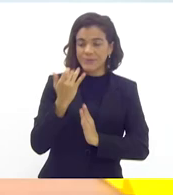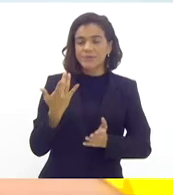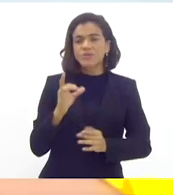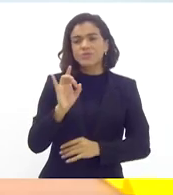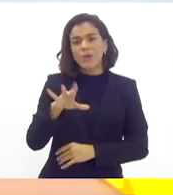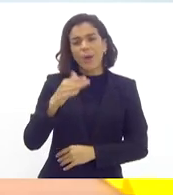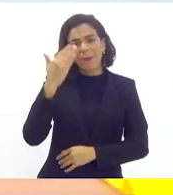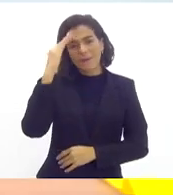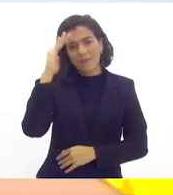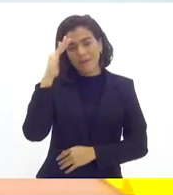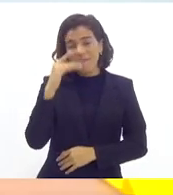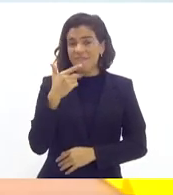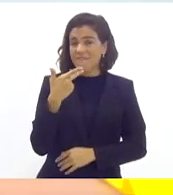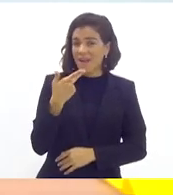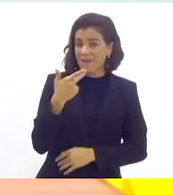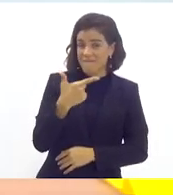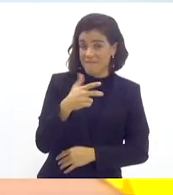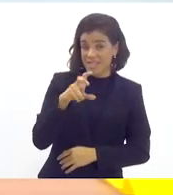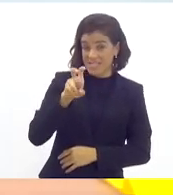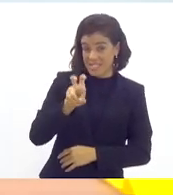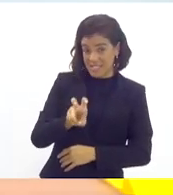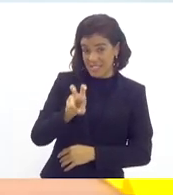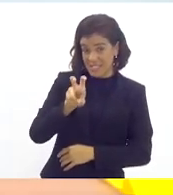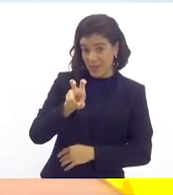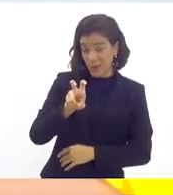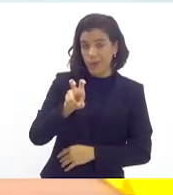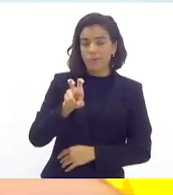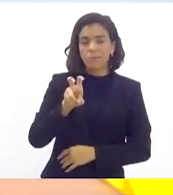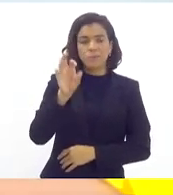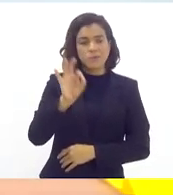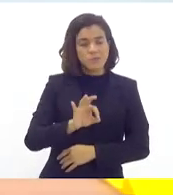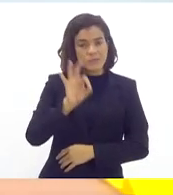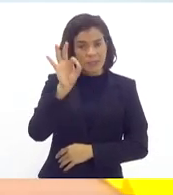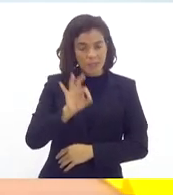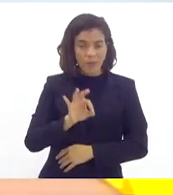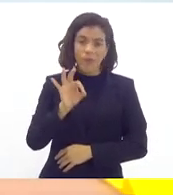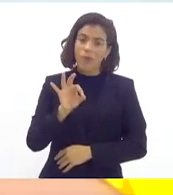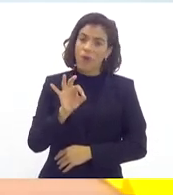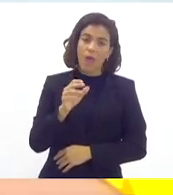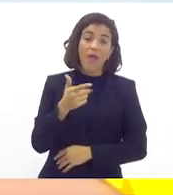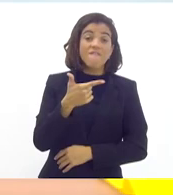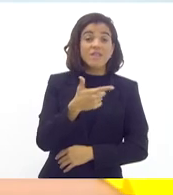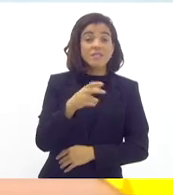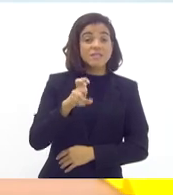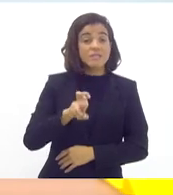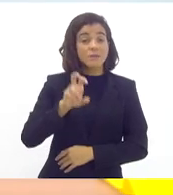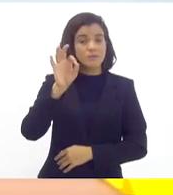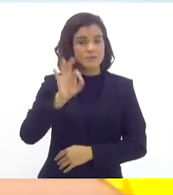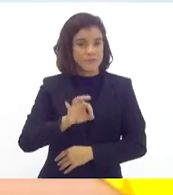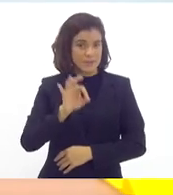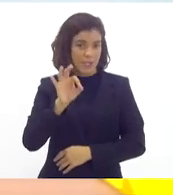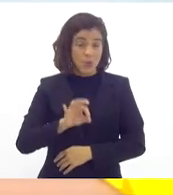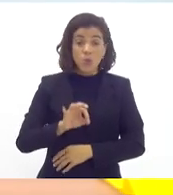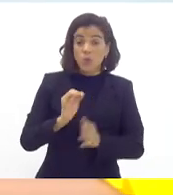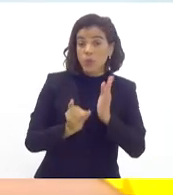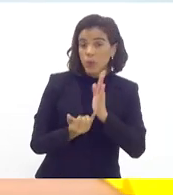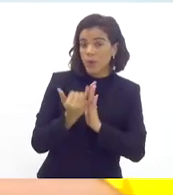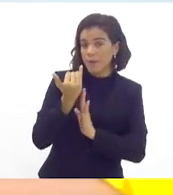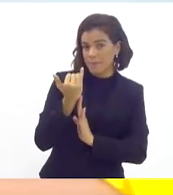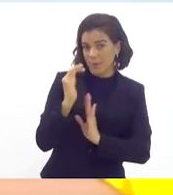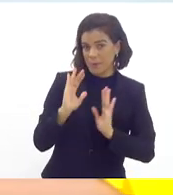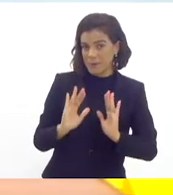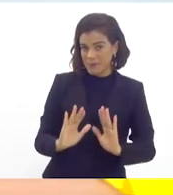para entender, quando você fala em 25% de alíquota sobre preço sem imposto, é 20% do preço com imposto. Só para a gente ter uma ideia do que a